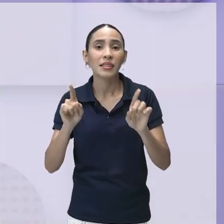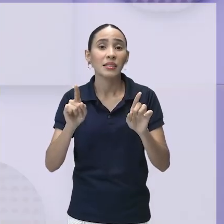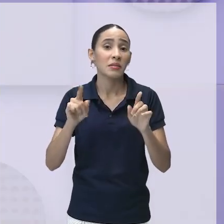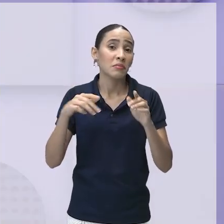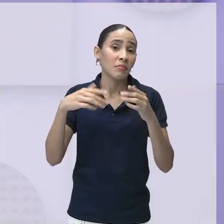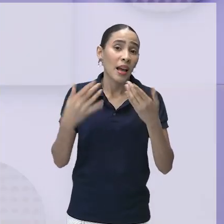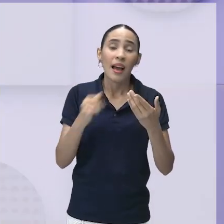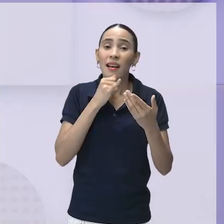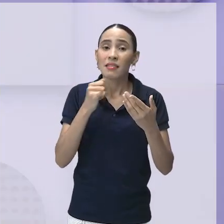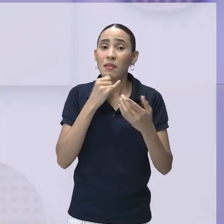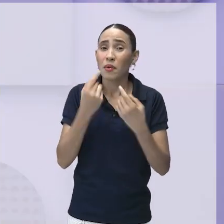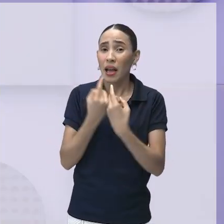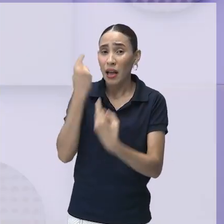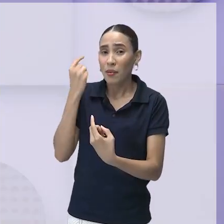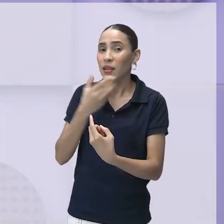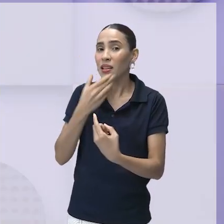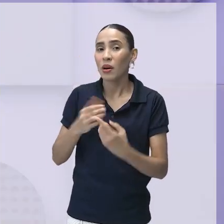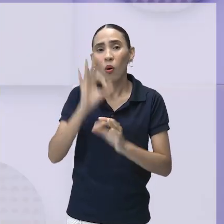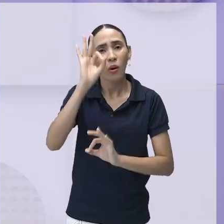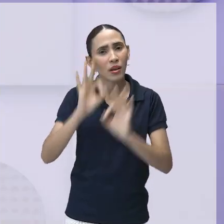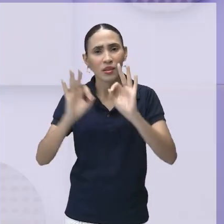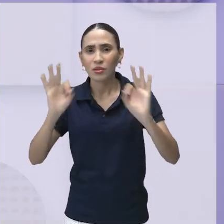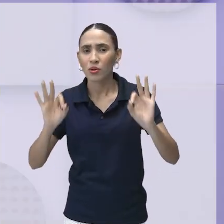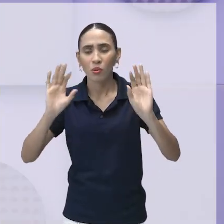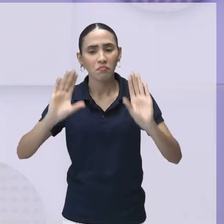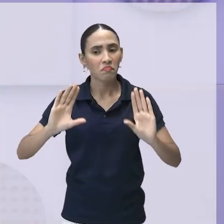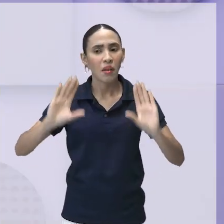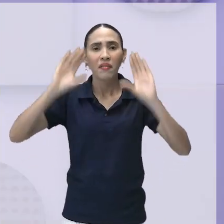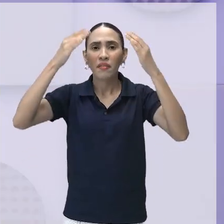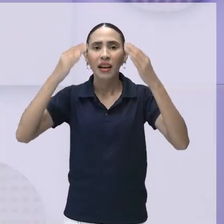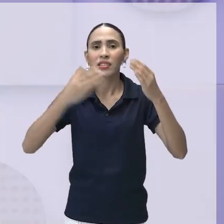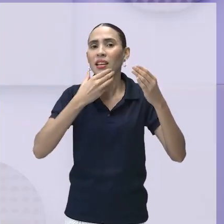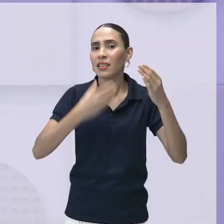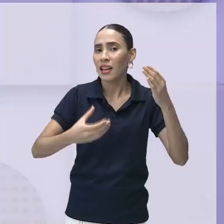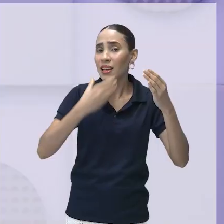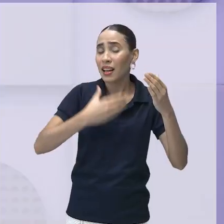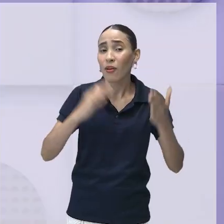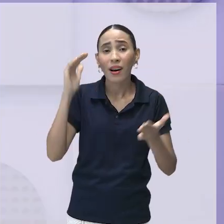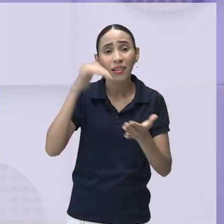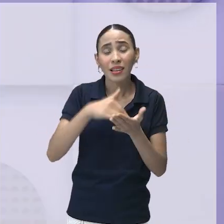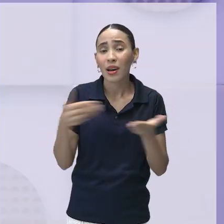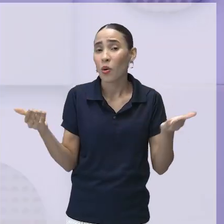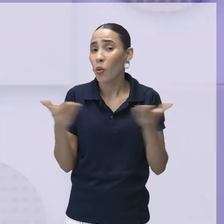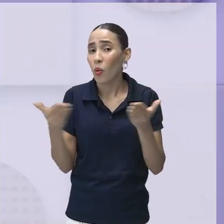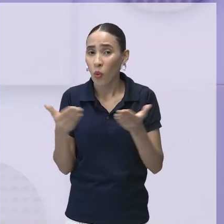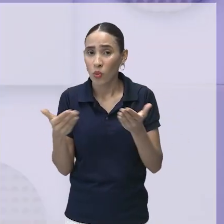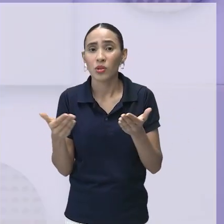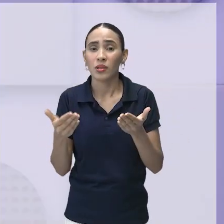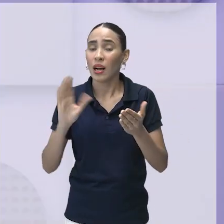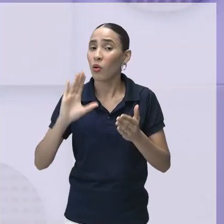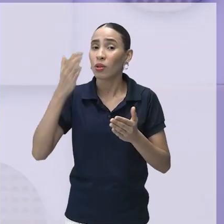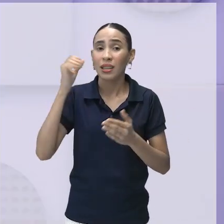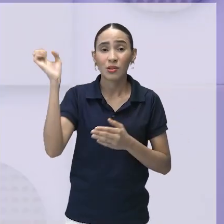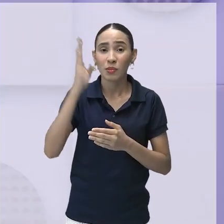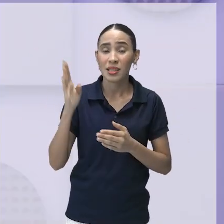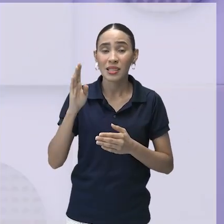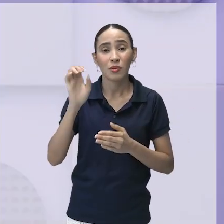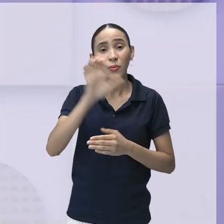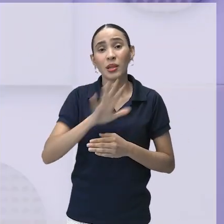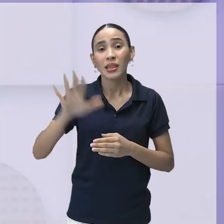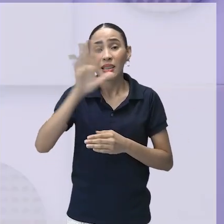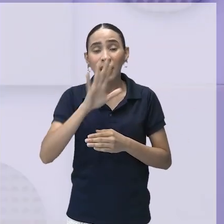por isso, na época do Natal, ele organizou uma grande campanha de Natal, que até hoje essa campanha acontece no Brasil